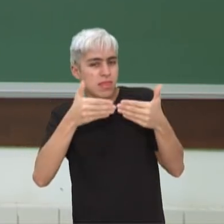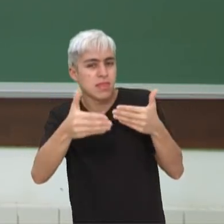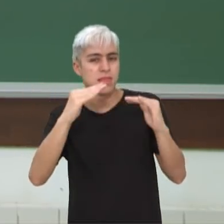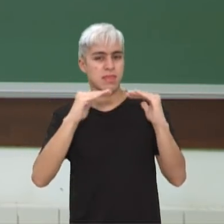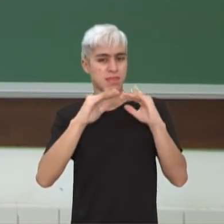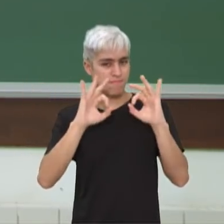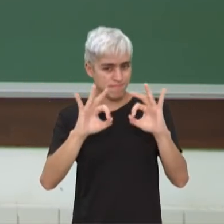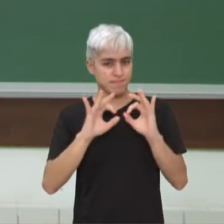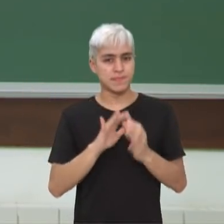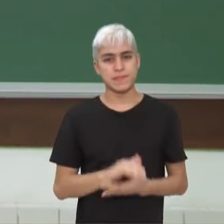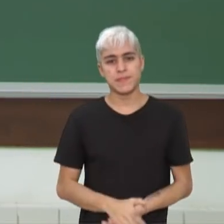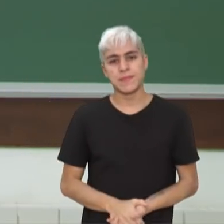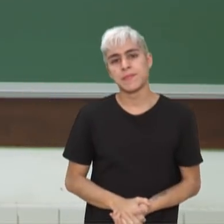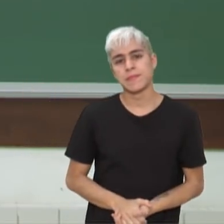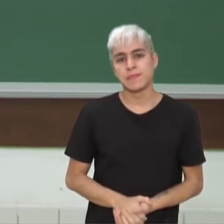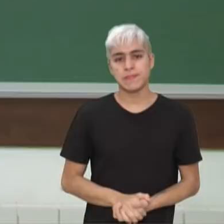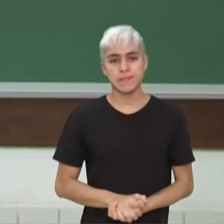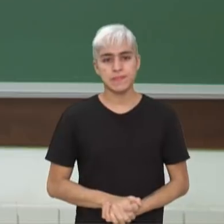aulas.